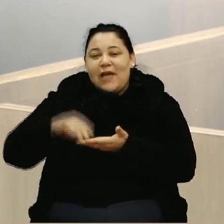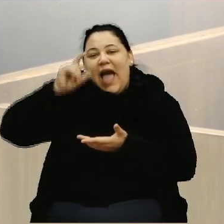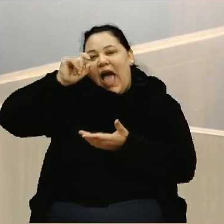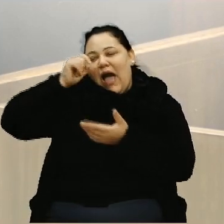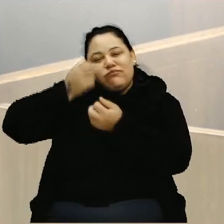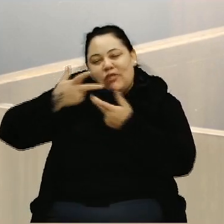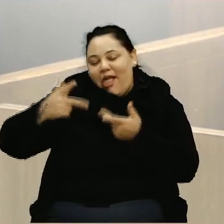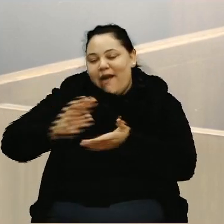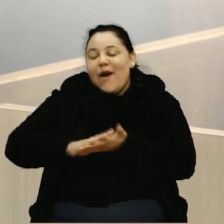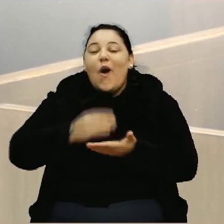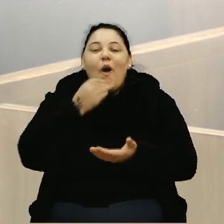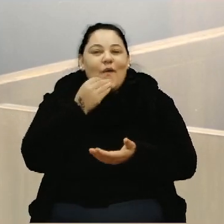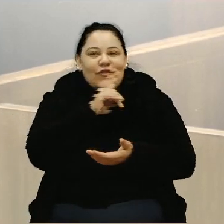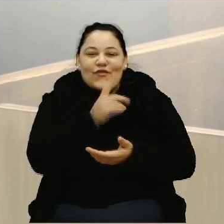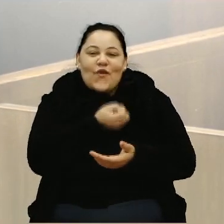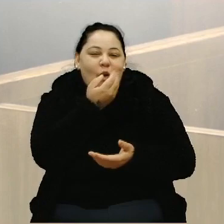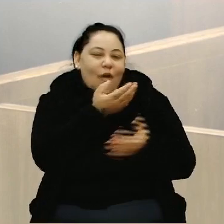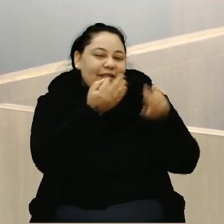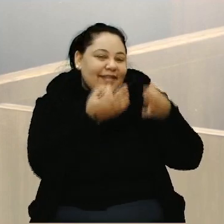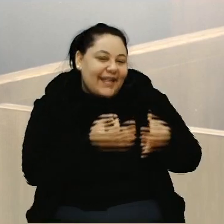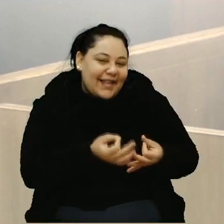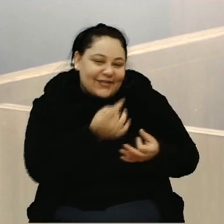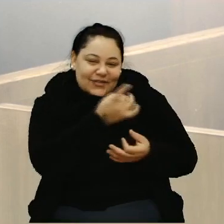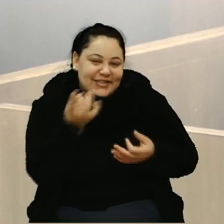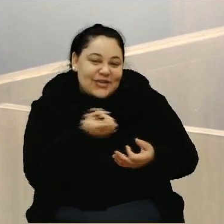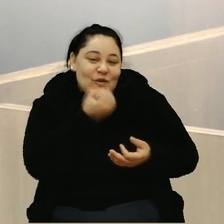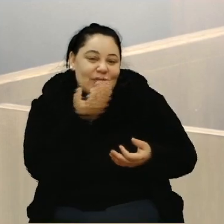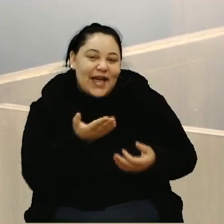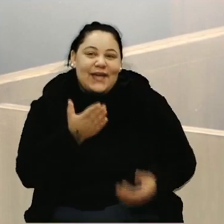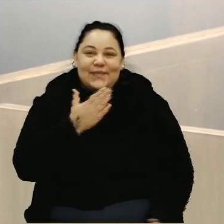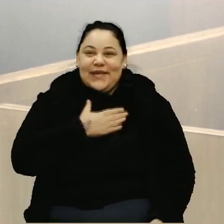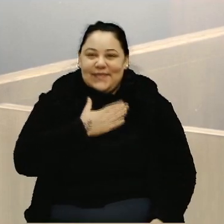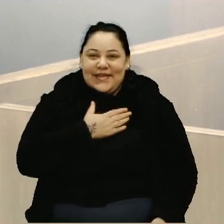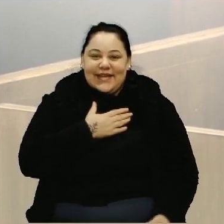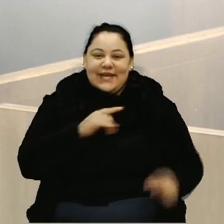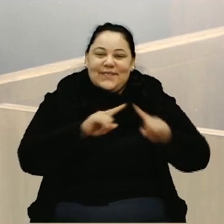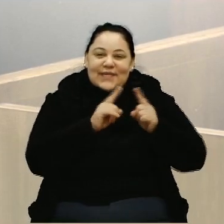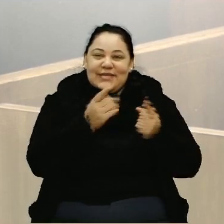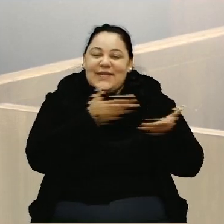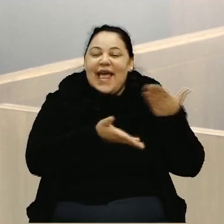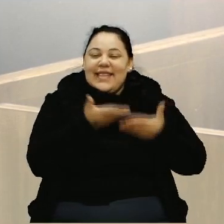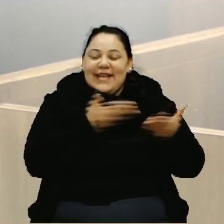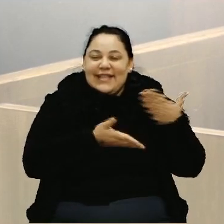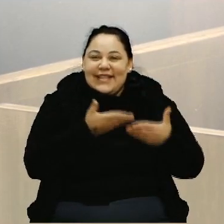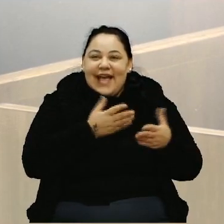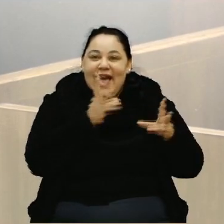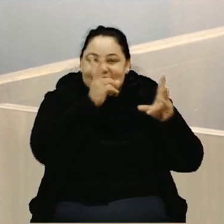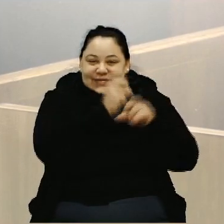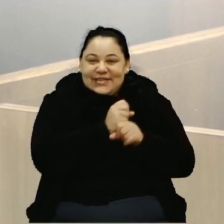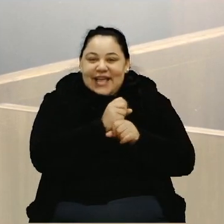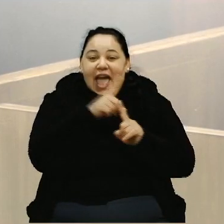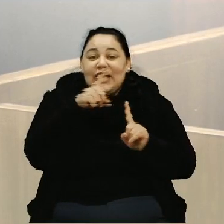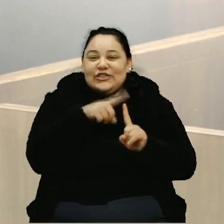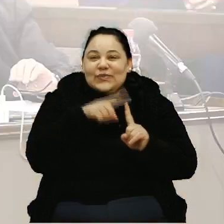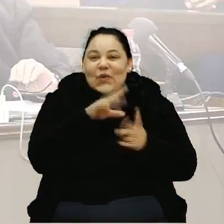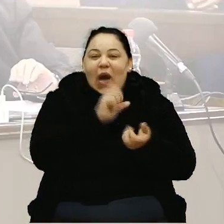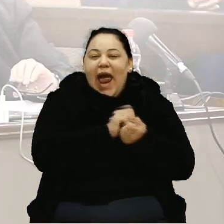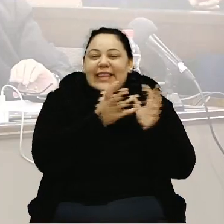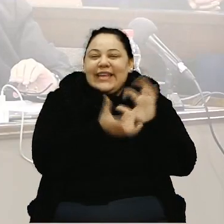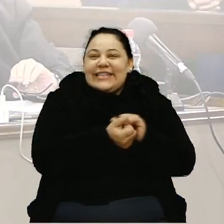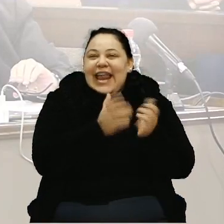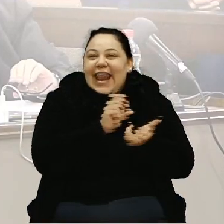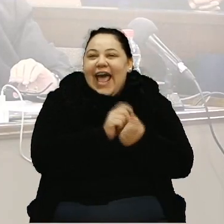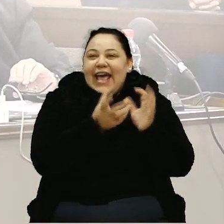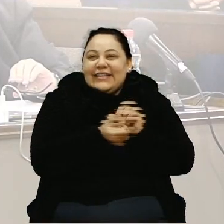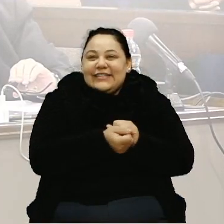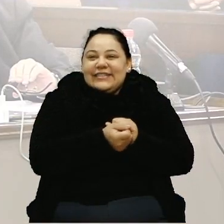vou contar os detalhes aqui, Maria e Valseu, que vocês me contaram, mas para tratar essas aves aqui é tipo um artesanato, né? É um artesanato que